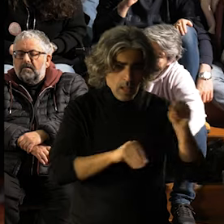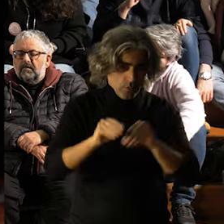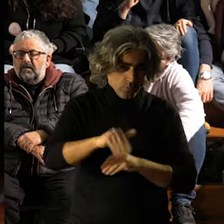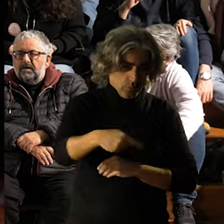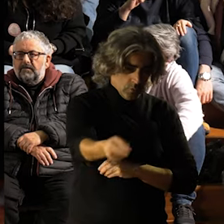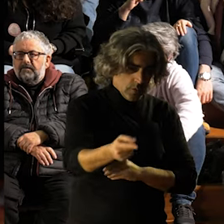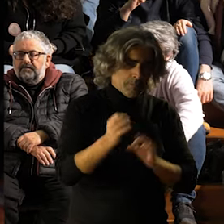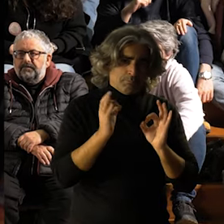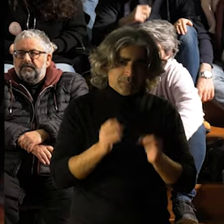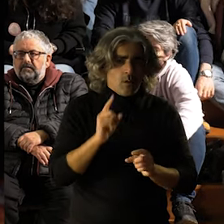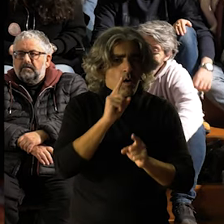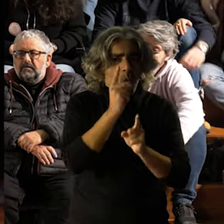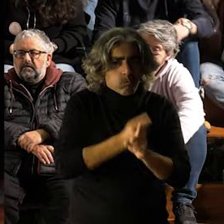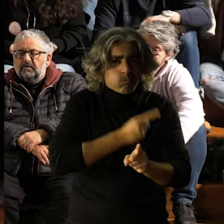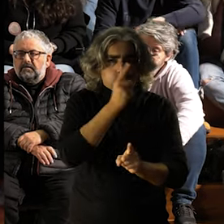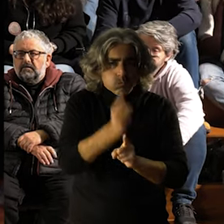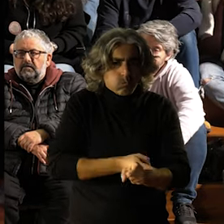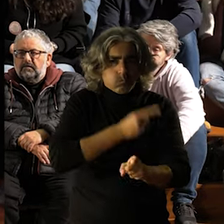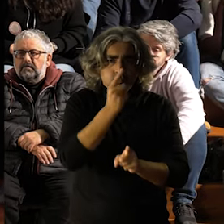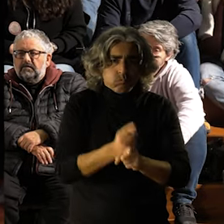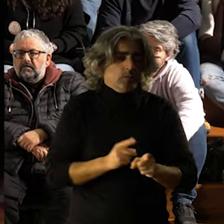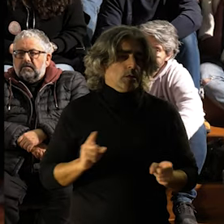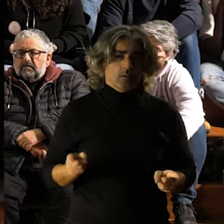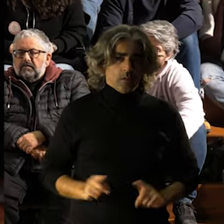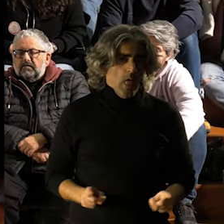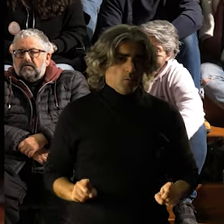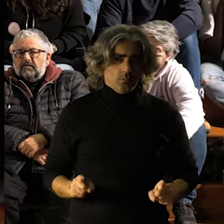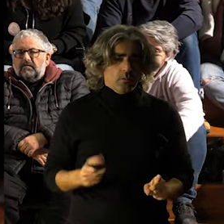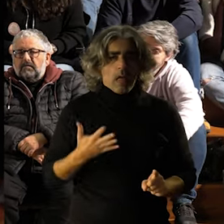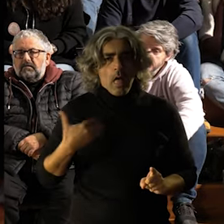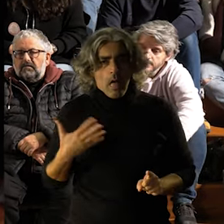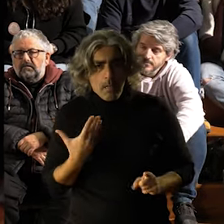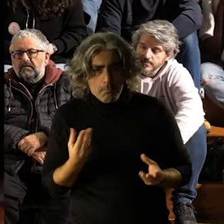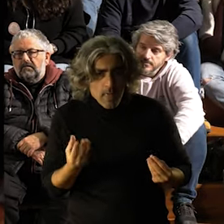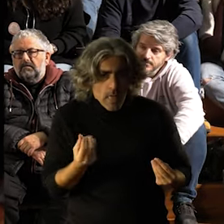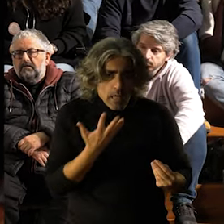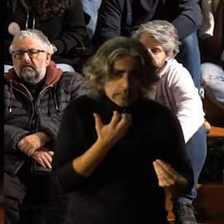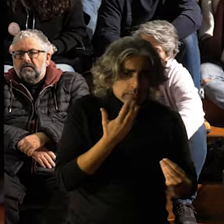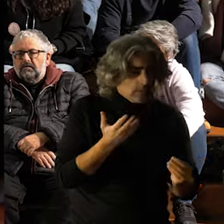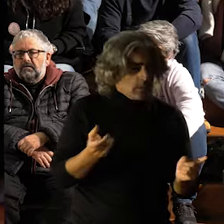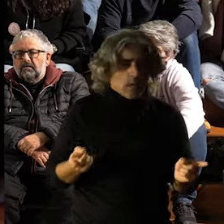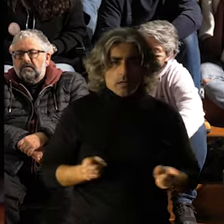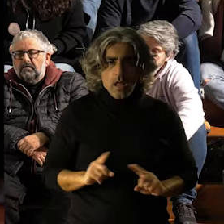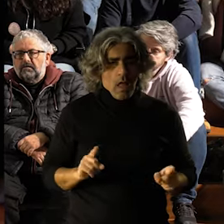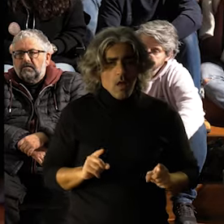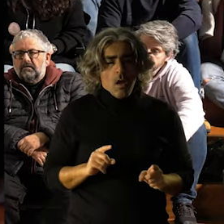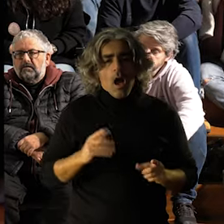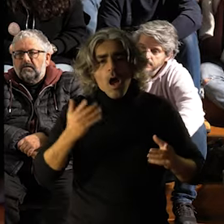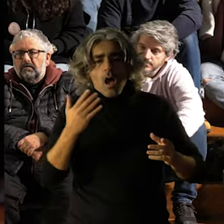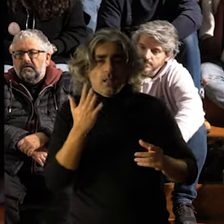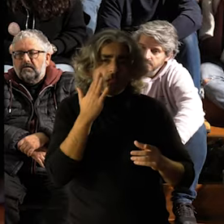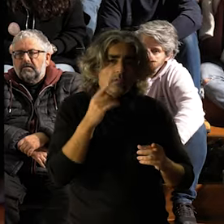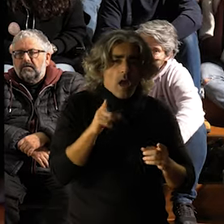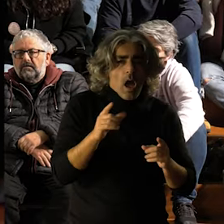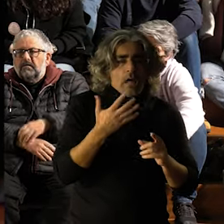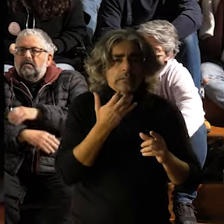precisamos não é do mesmismo. O que nós precisamos não é do medo. O que nós precisamos não é do conjeitinho para não abanar